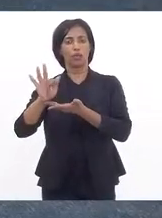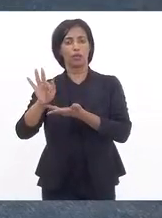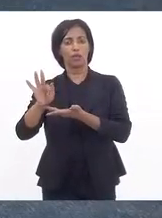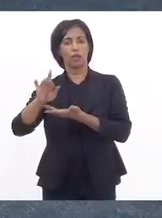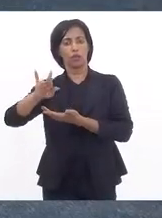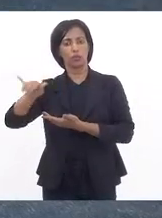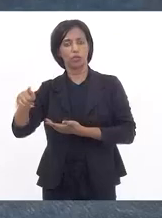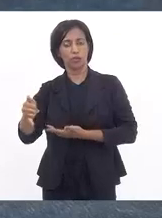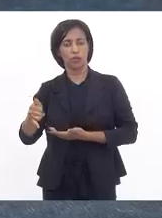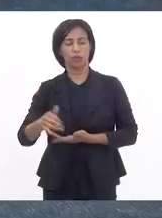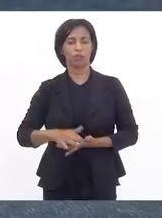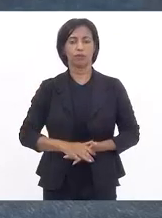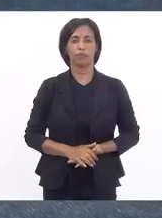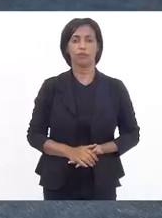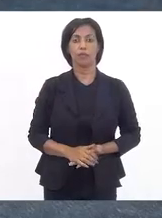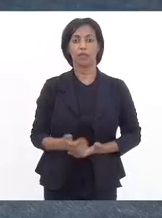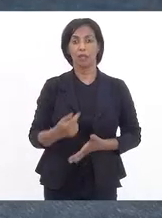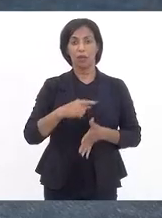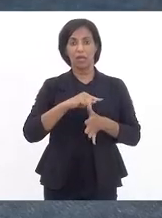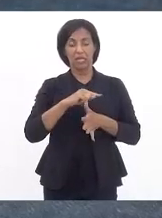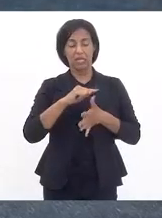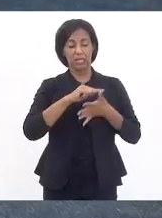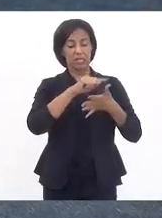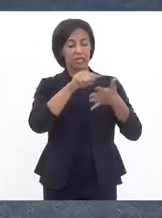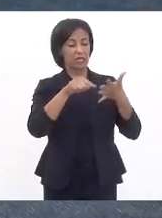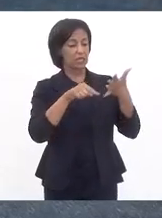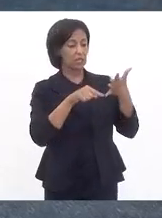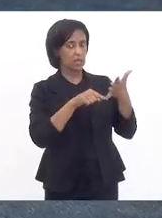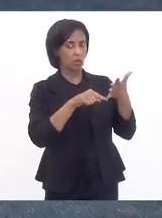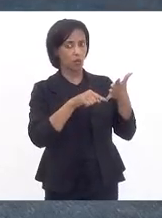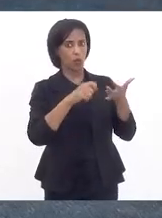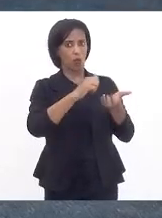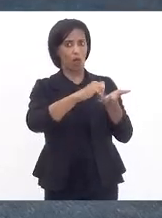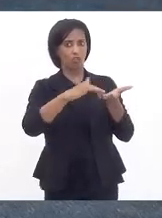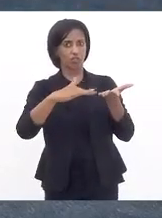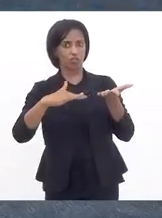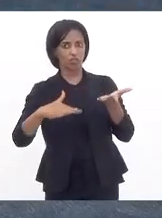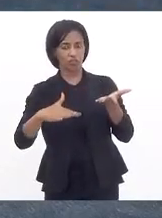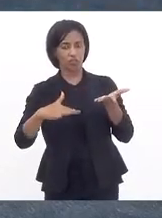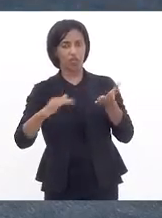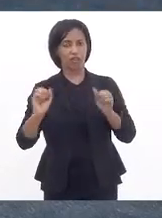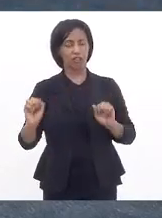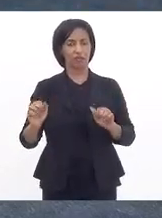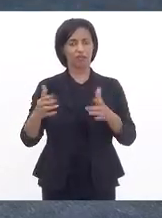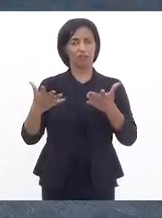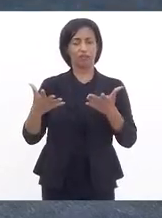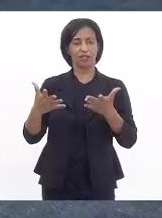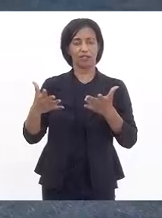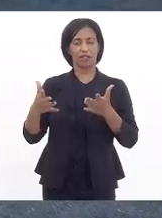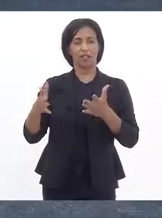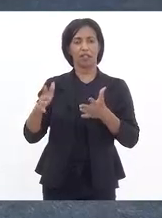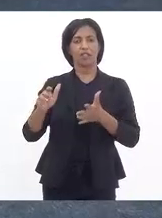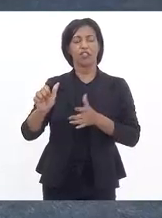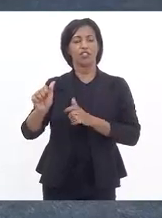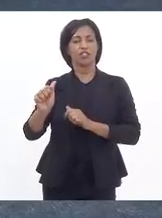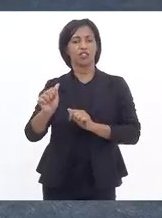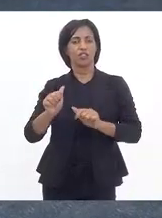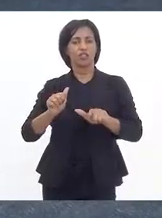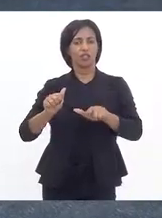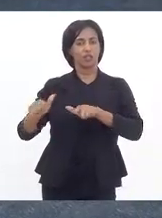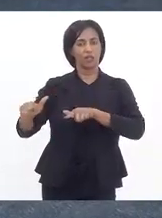então ele coordena 5 e atividades são festival de tecnologias sociais